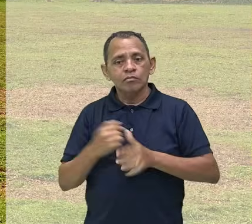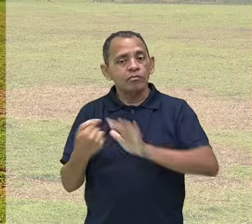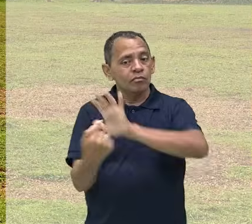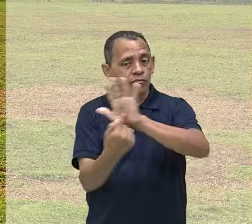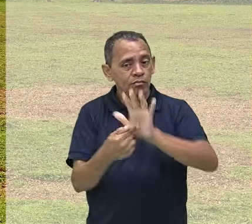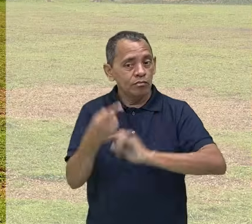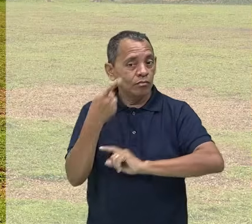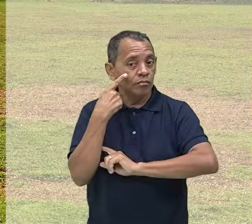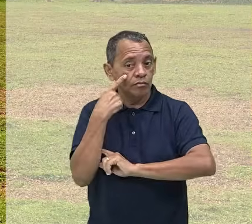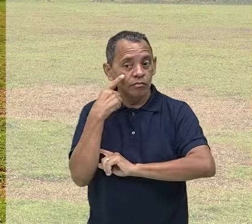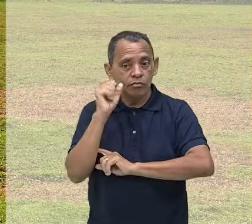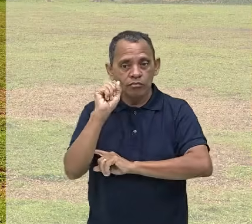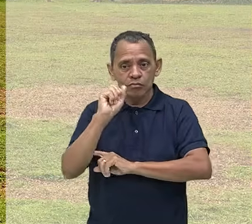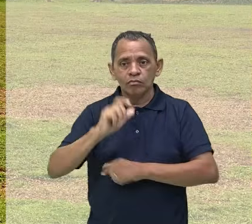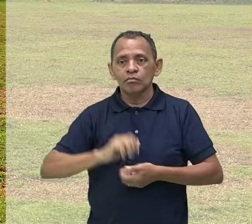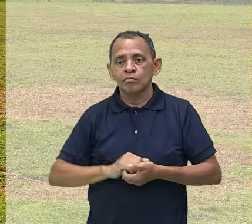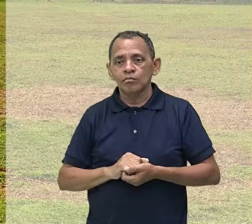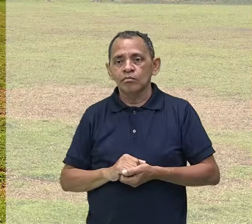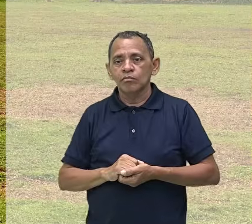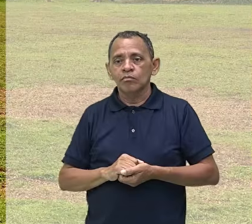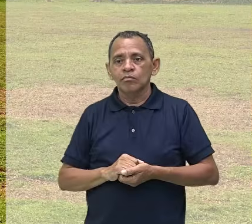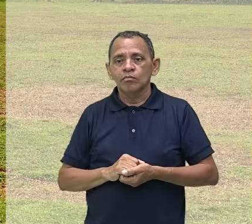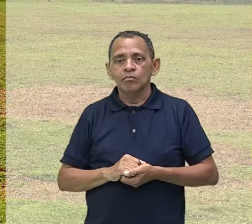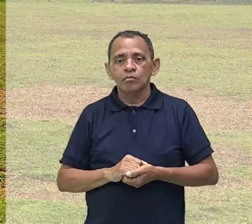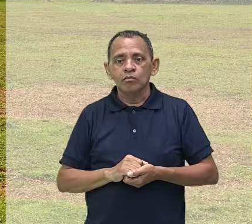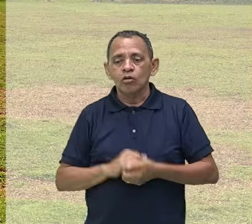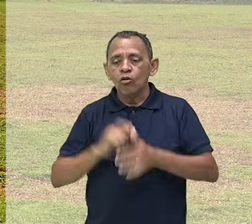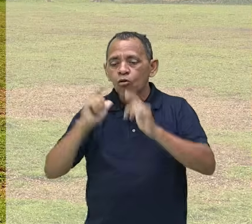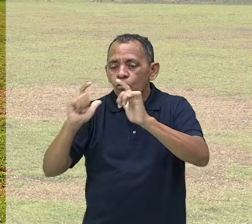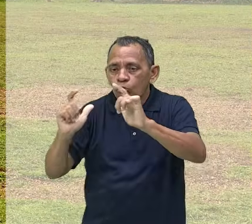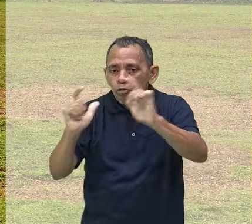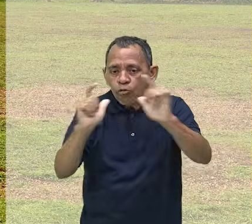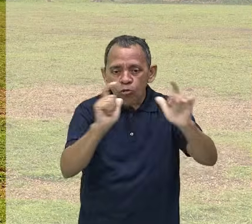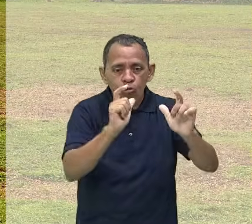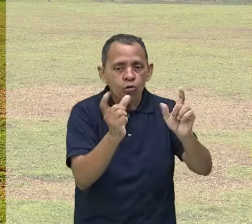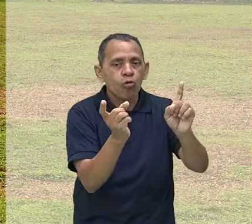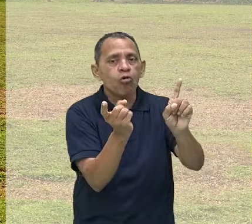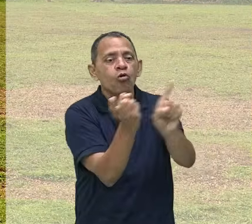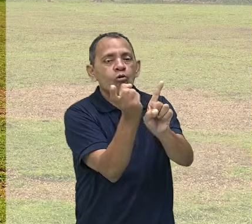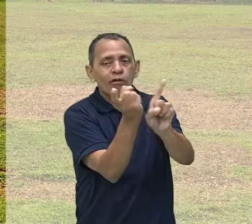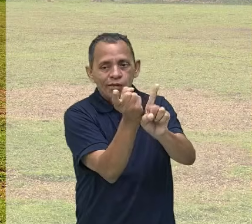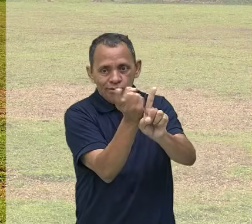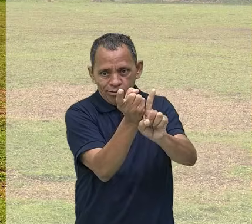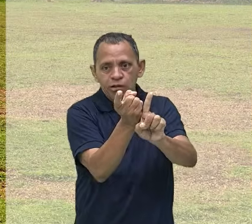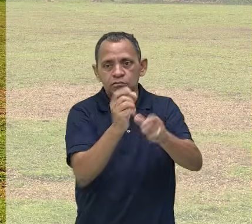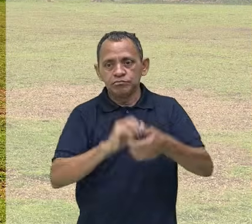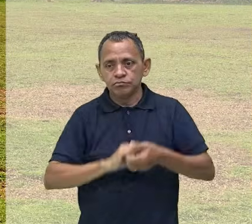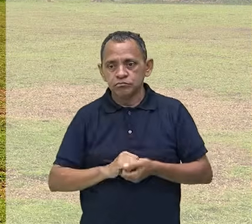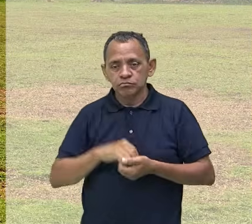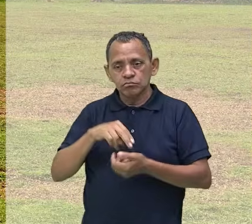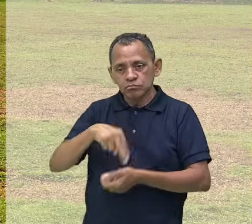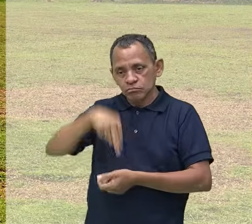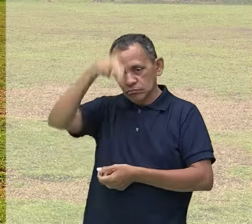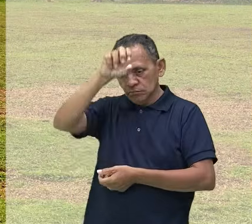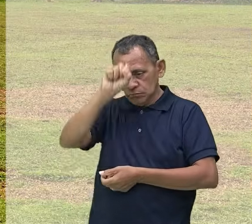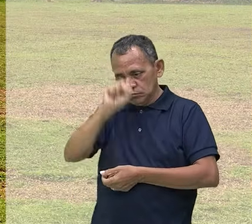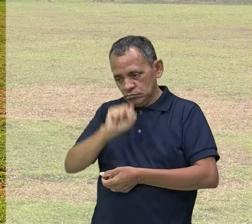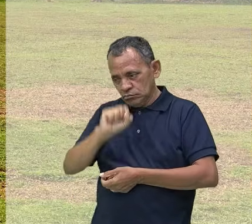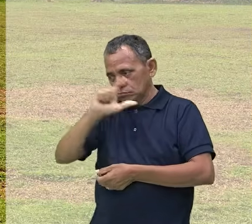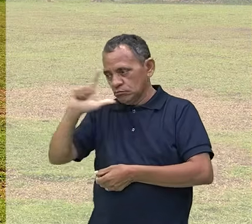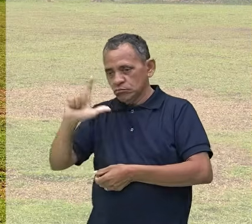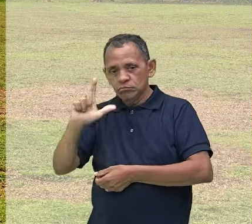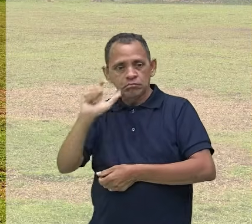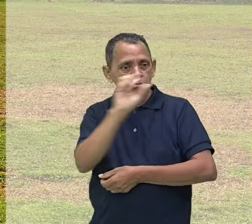observar aqui, né, vai mostrar para a gente onde se localizar através do norte, do sul, do leste e do